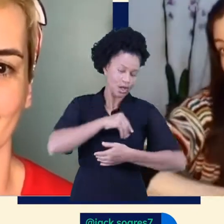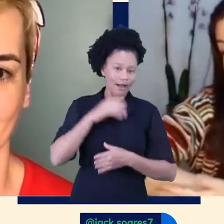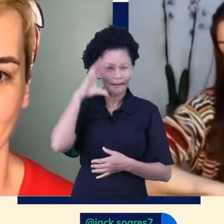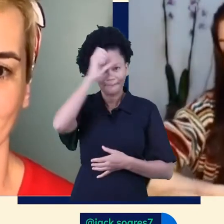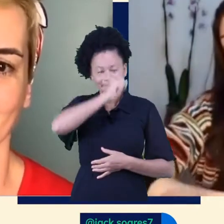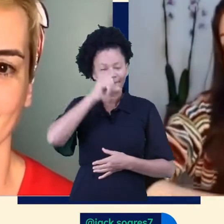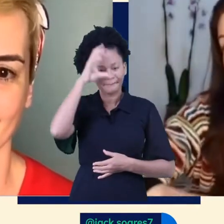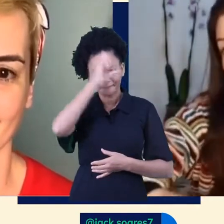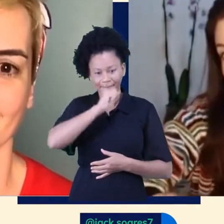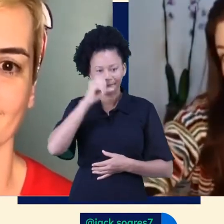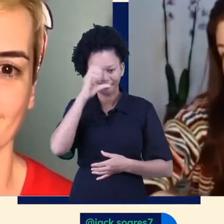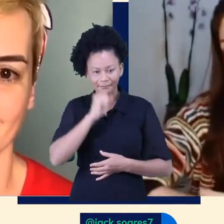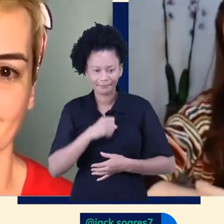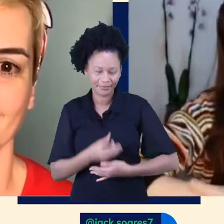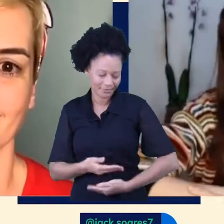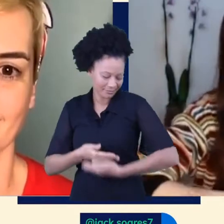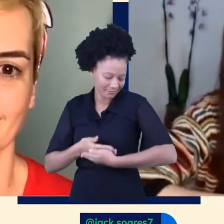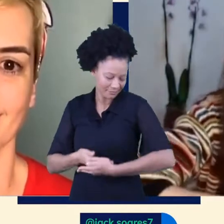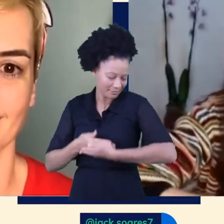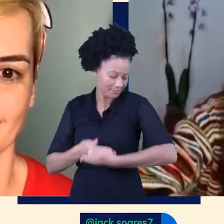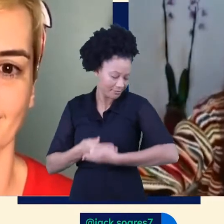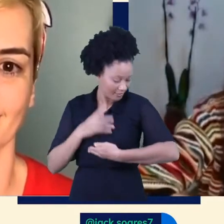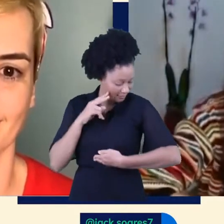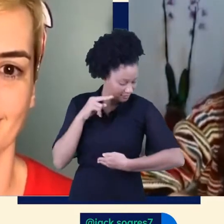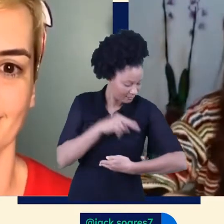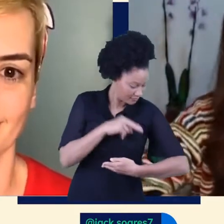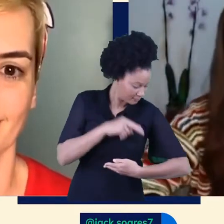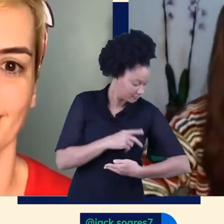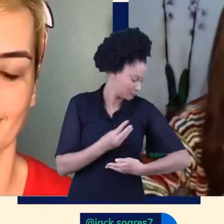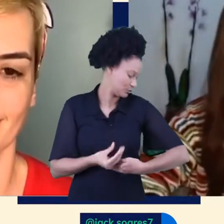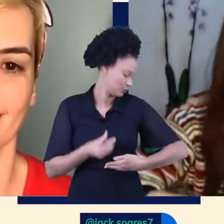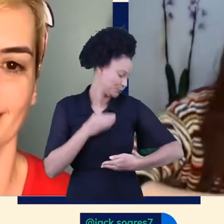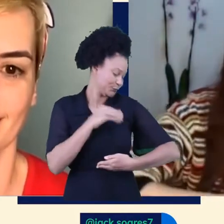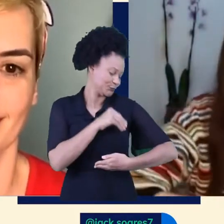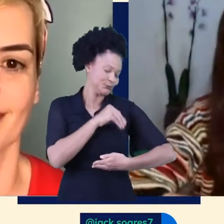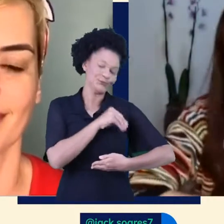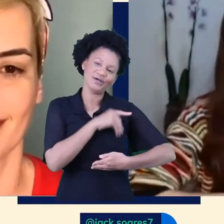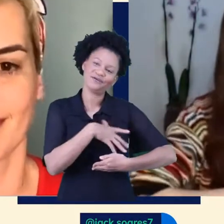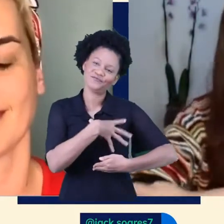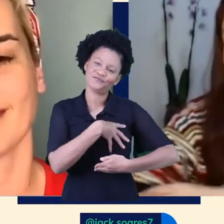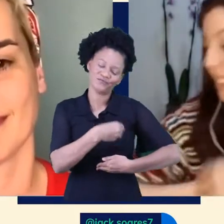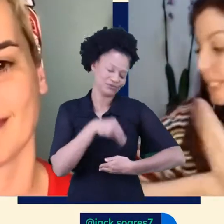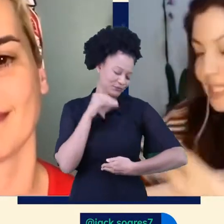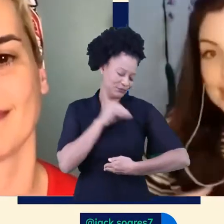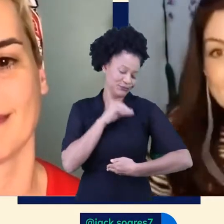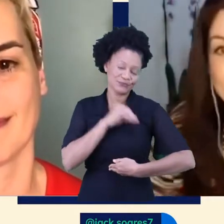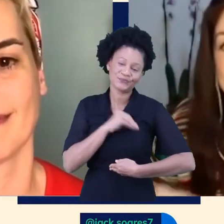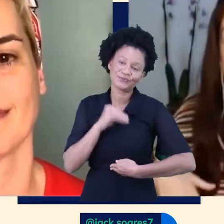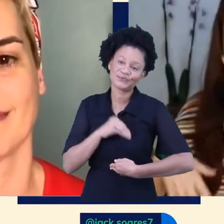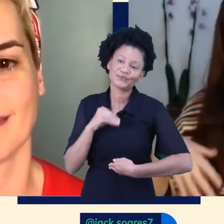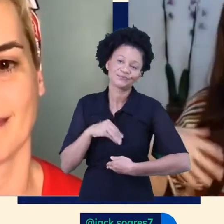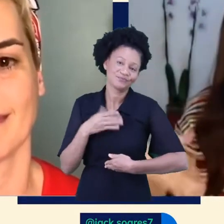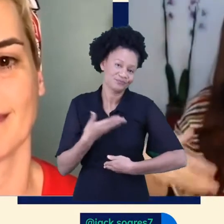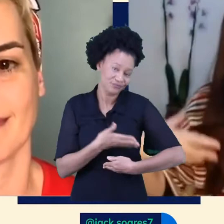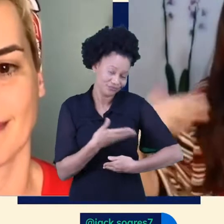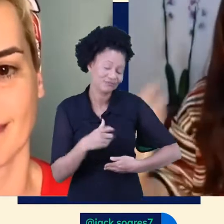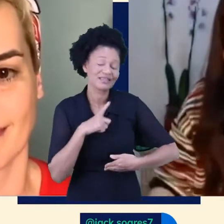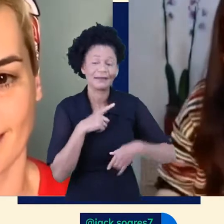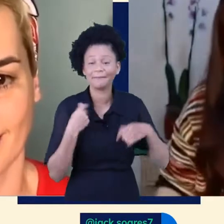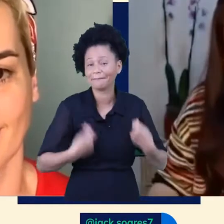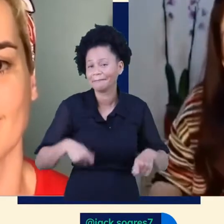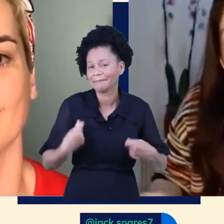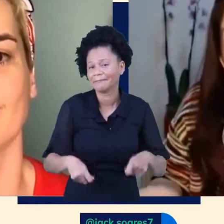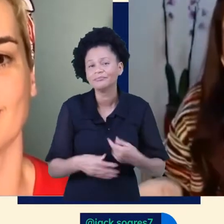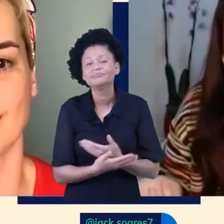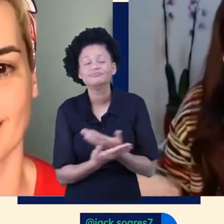estava brincando, a olhar para essa boneca e fazer de conta que é nosso filho, a cuidar, a fazer de conta que tem necessidades. Então a gente